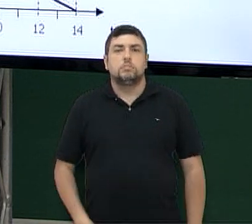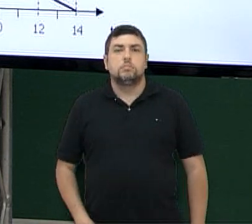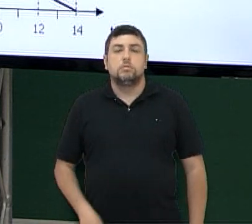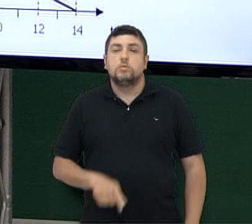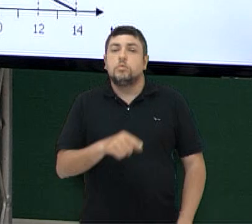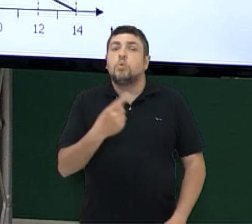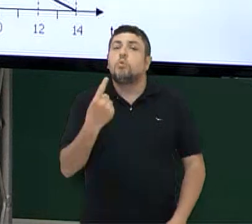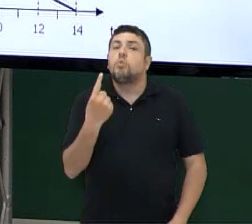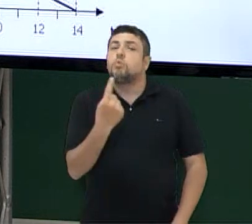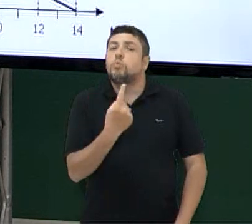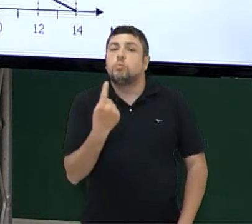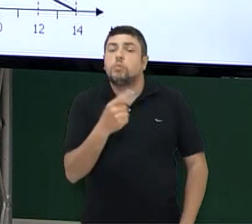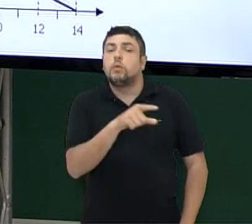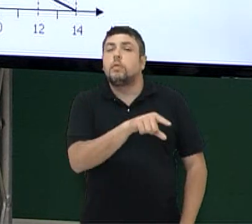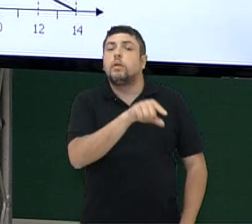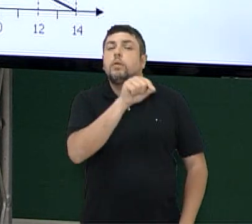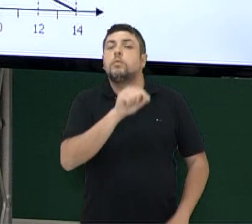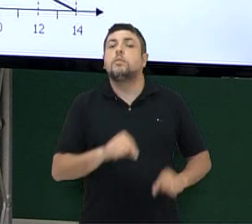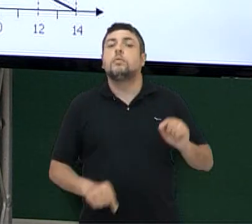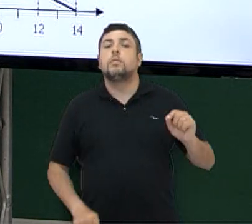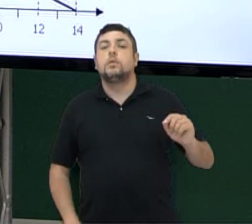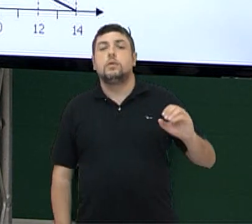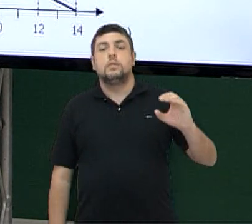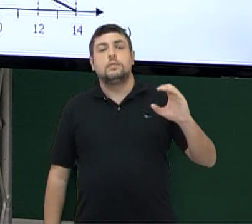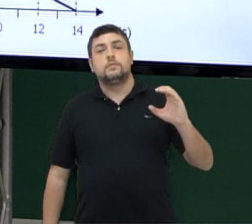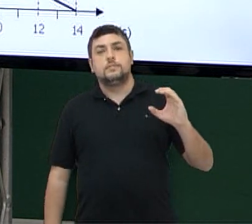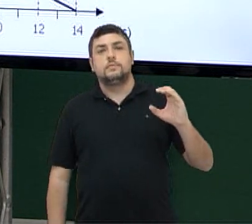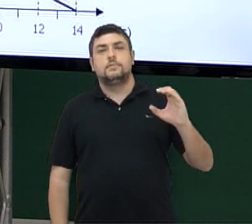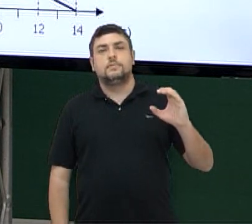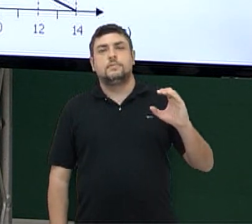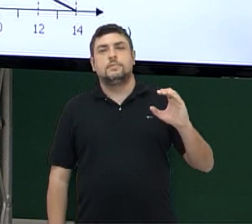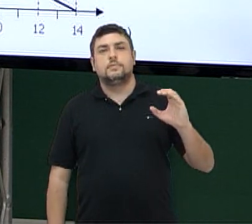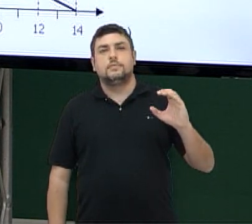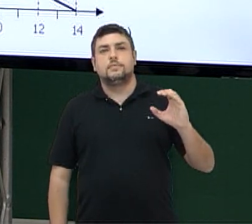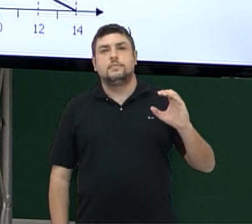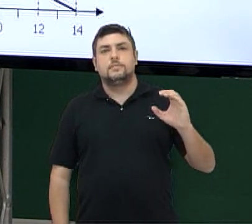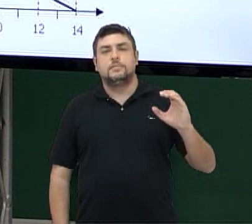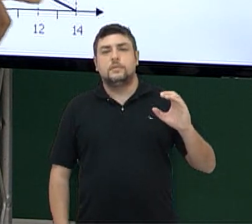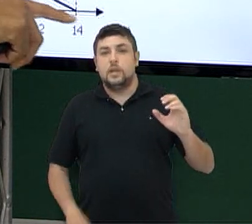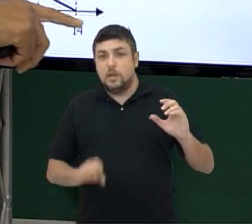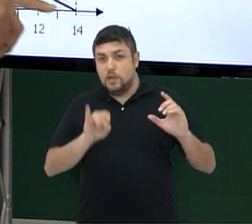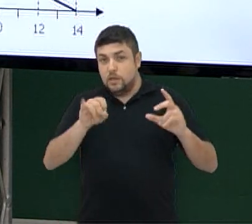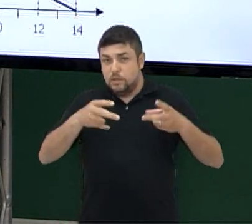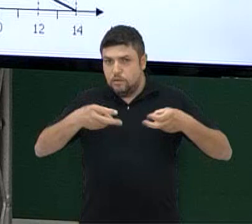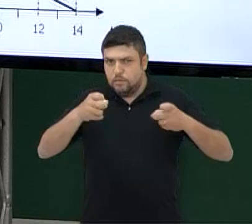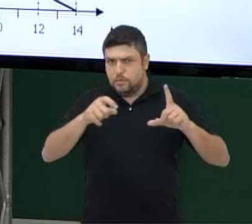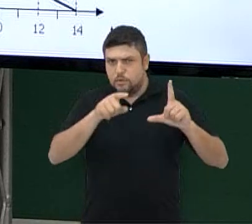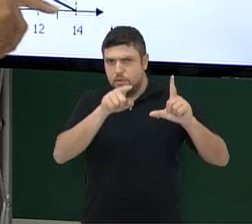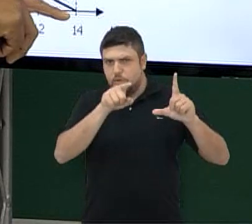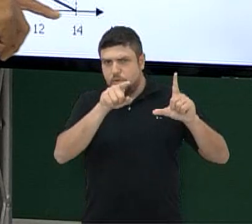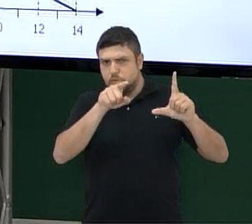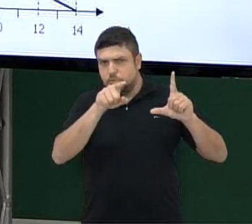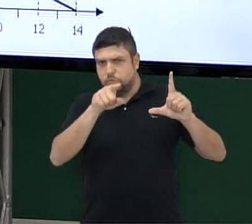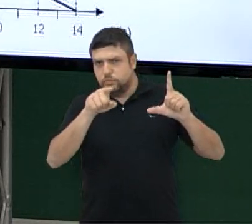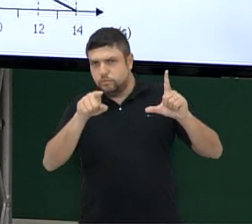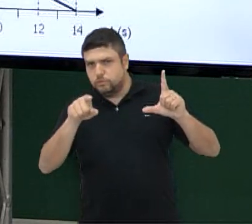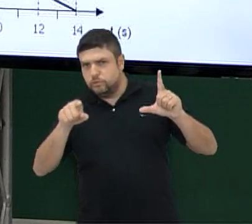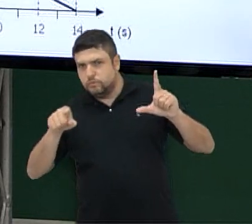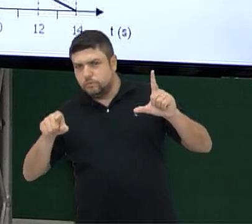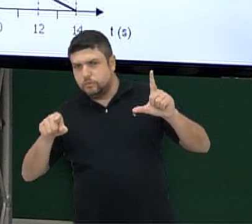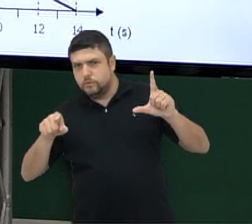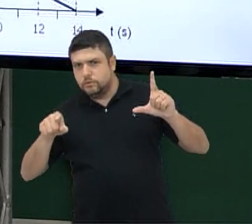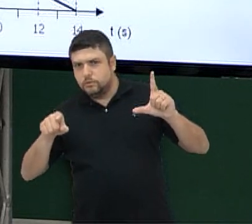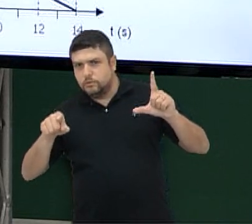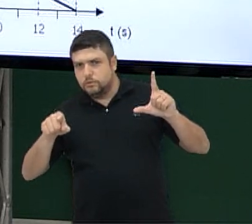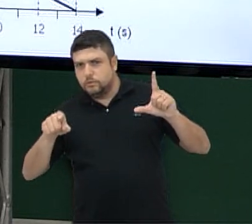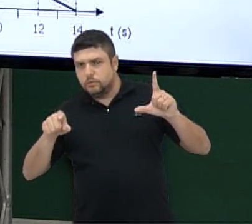alternativa correta é a alternativa C. E aqui, ó, se vocês observarem, aqui ela é